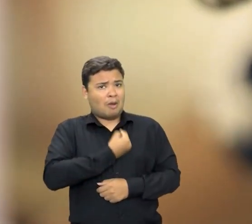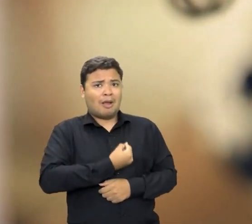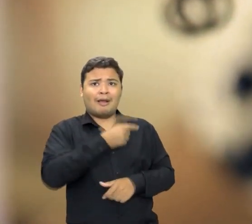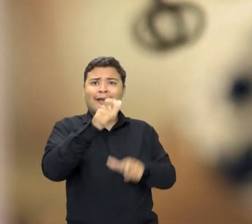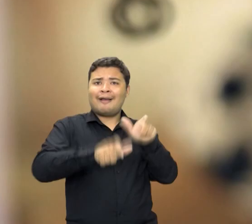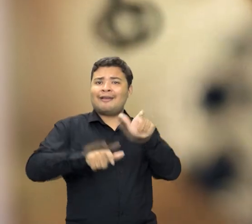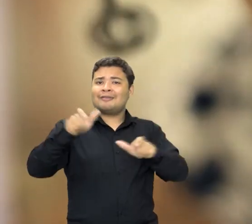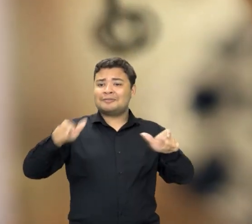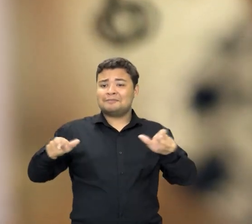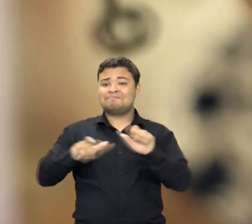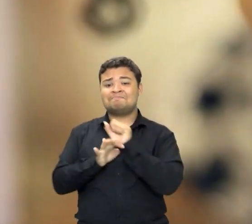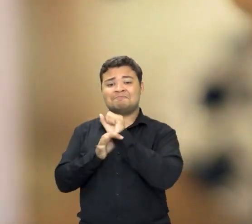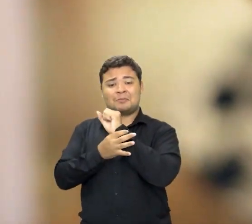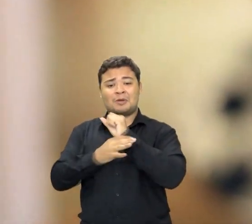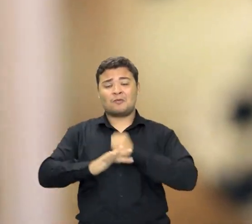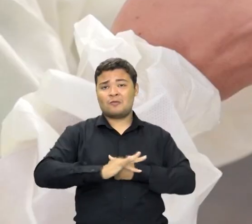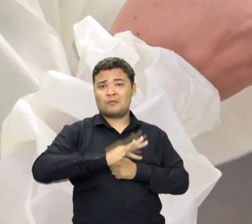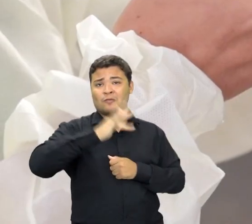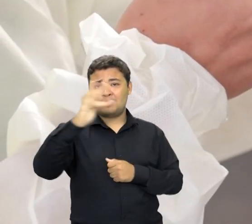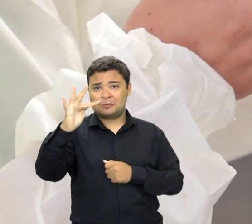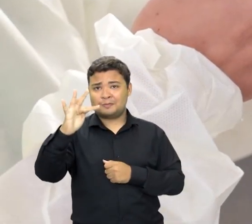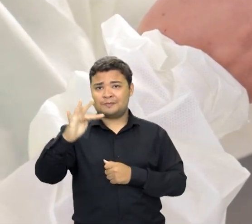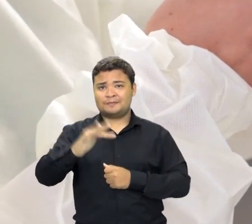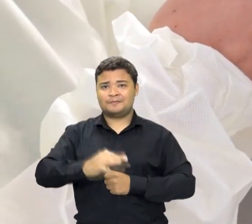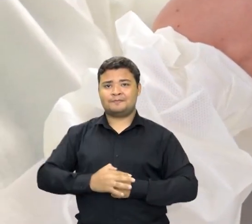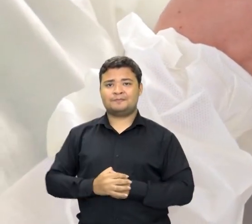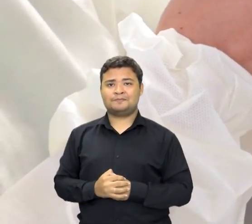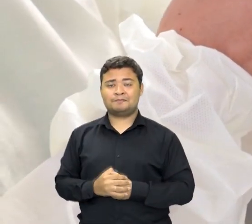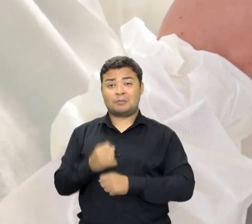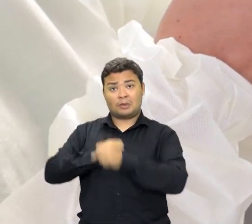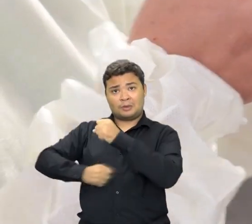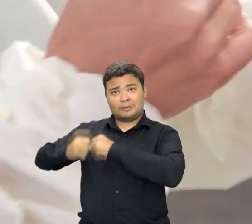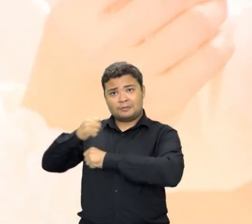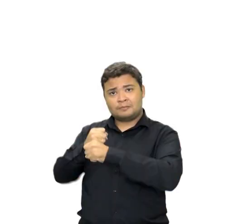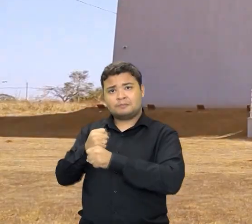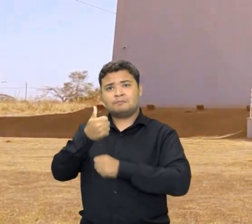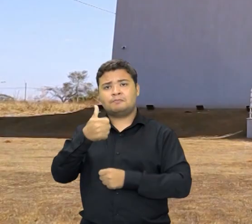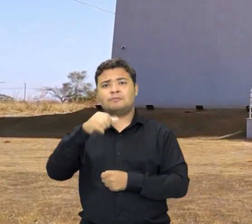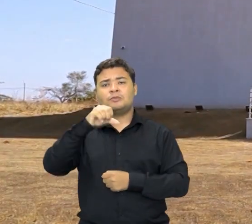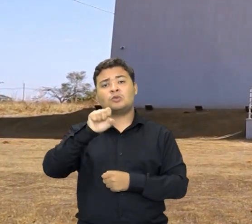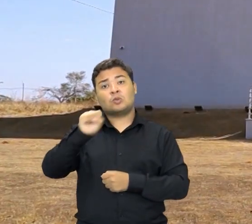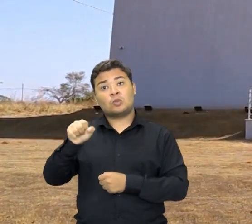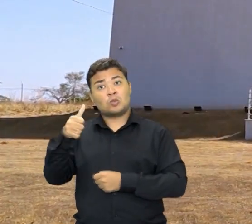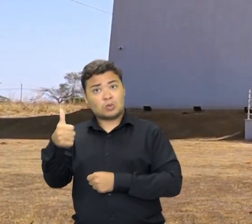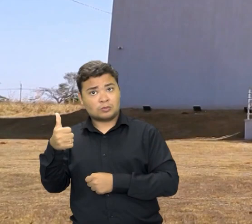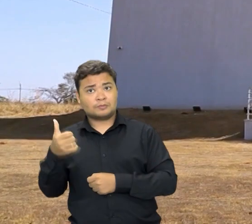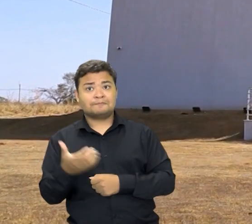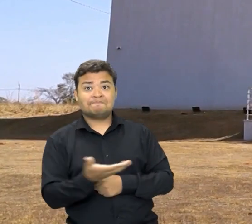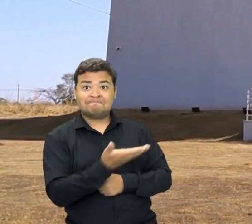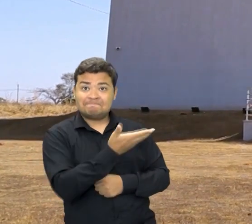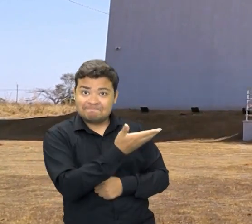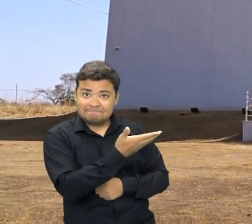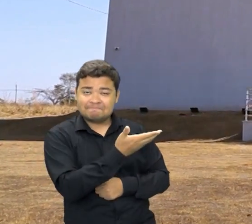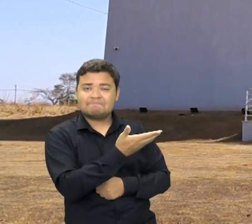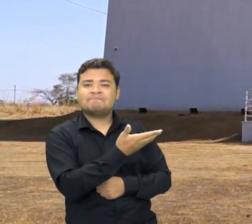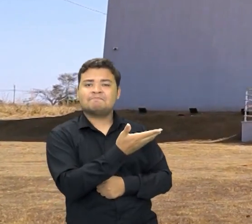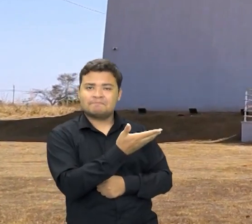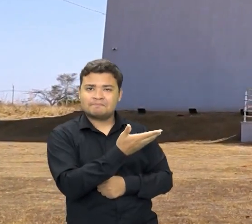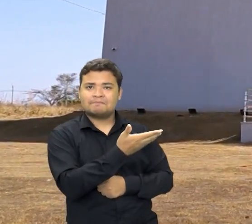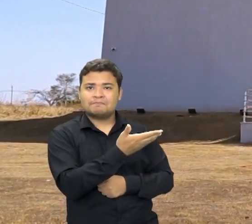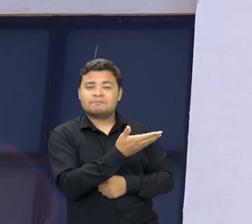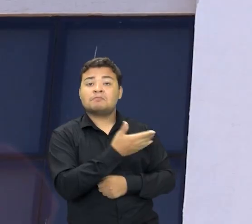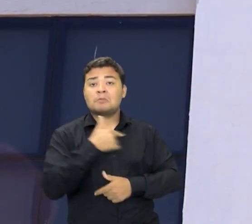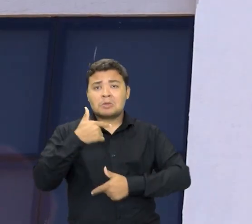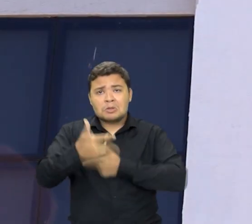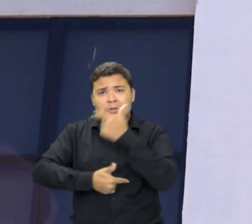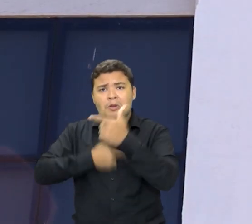Nenhuma descoberta humana começa sem pesquisa. É ela que faz a sociedade crescer e caminhar, que encontra